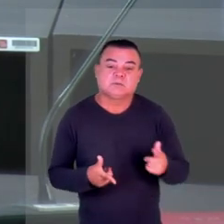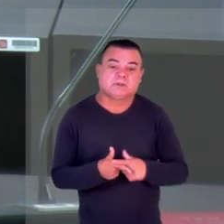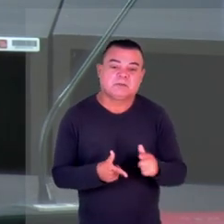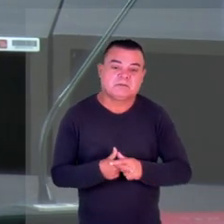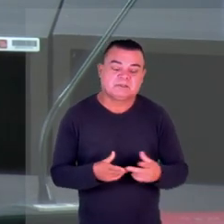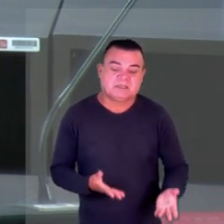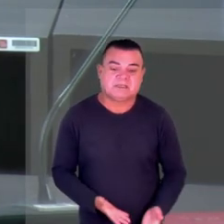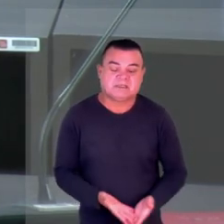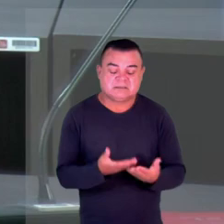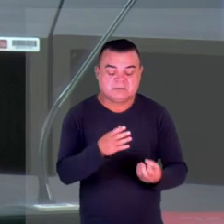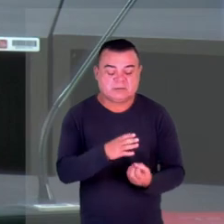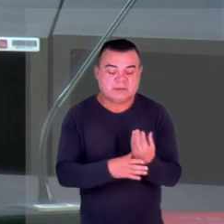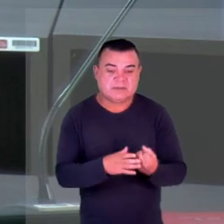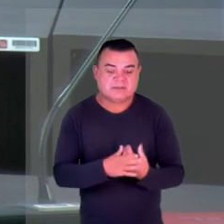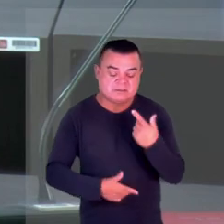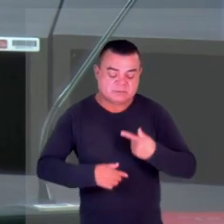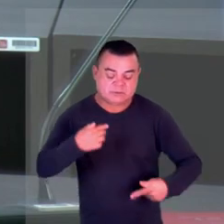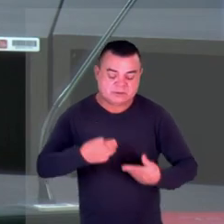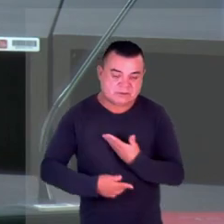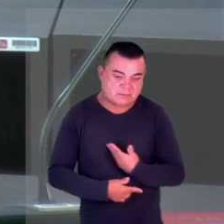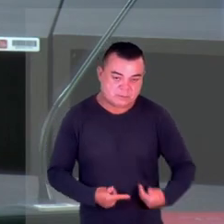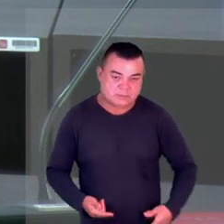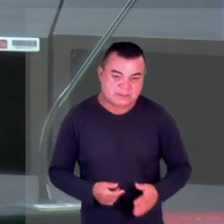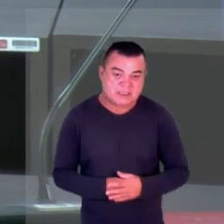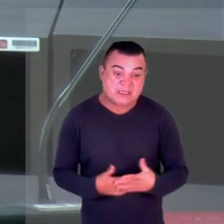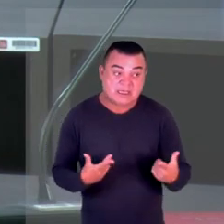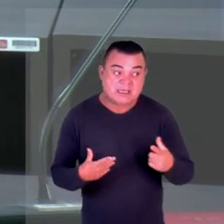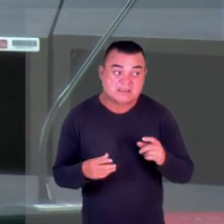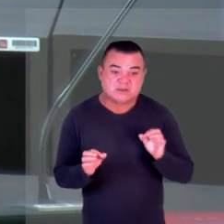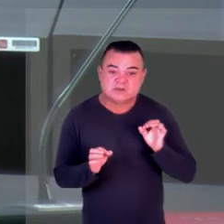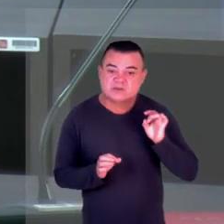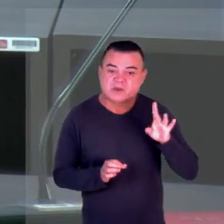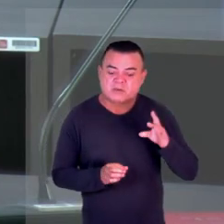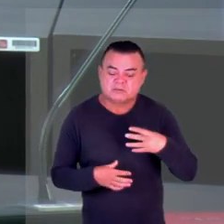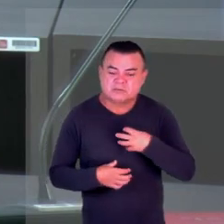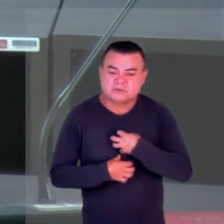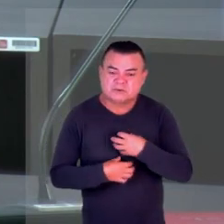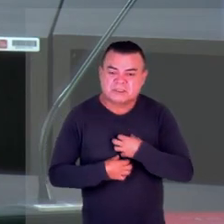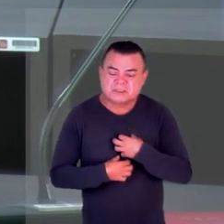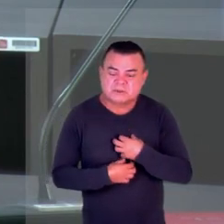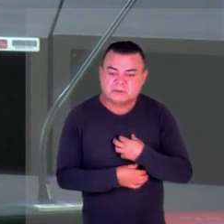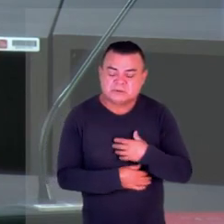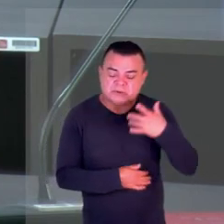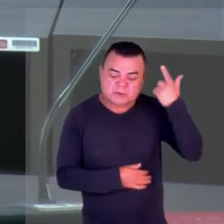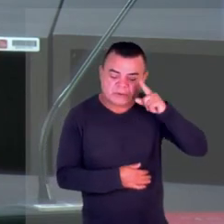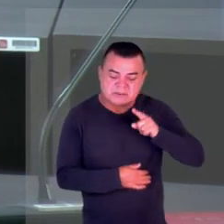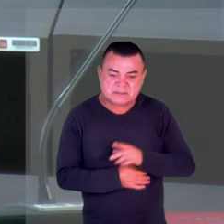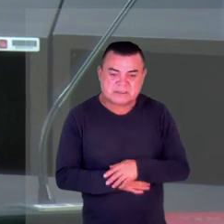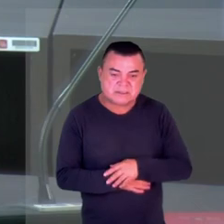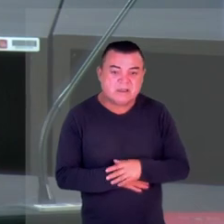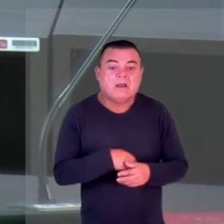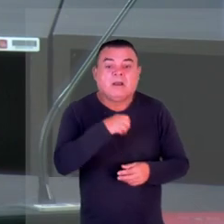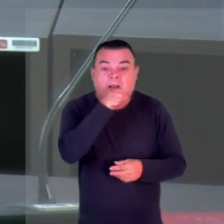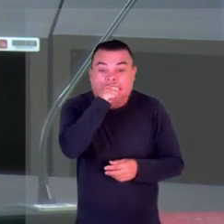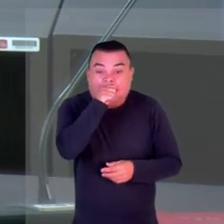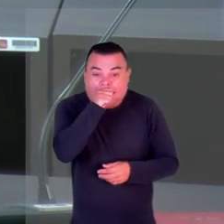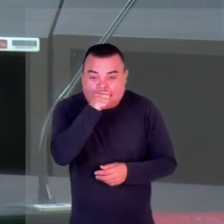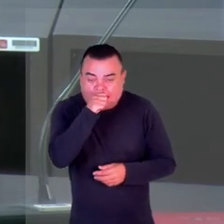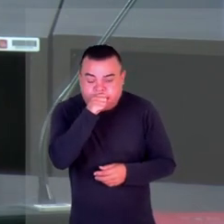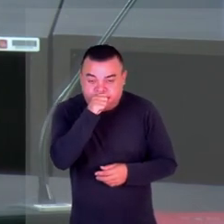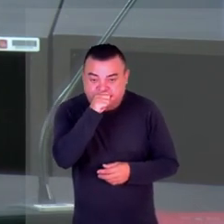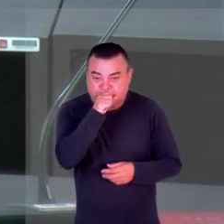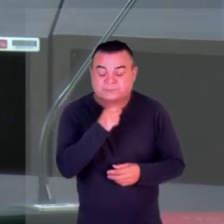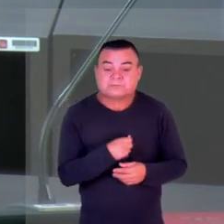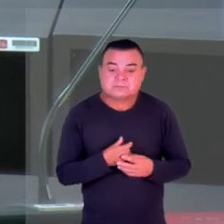implementação das políticas públicas né então é uma forma de conseguir eh eh buscar reparação né de lesões de